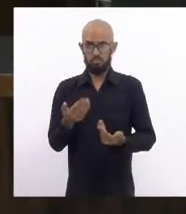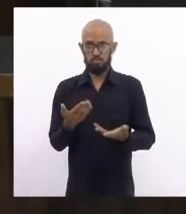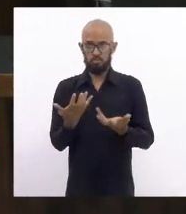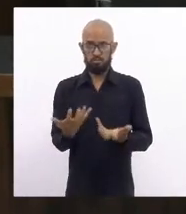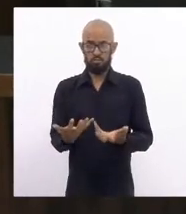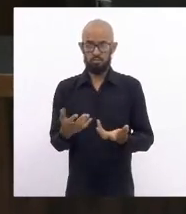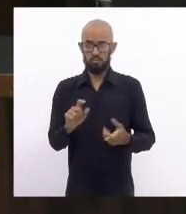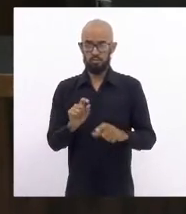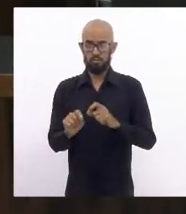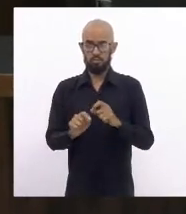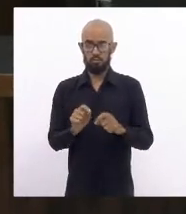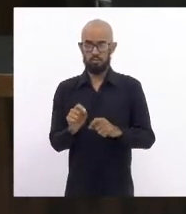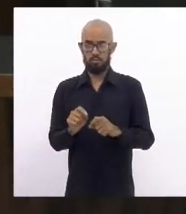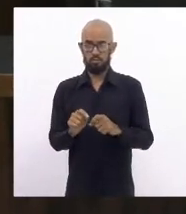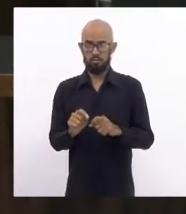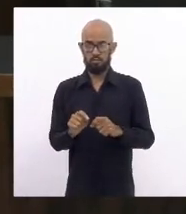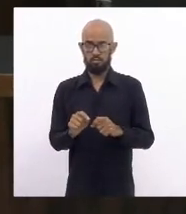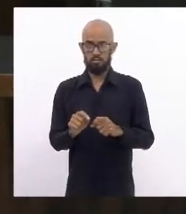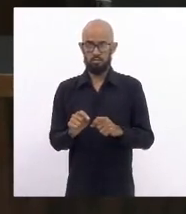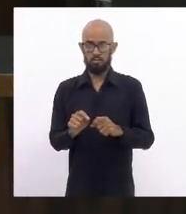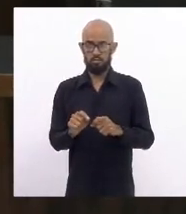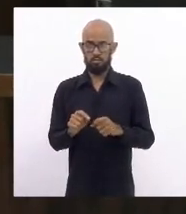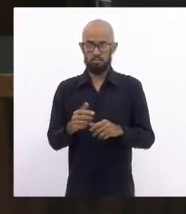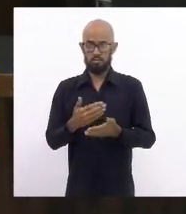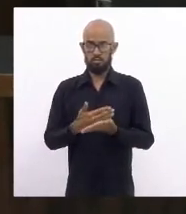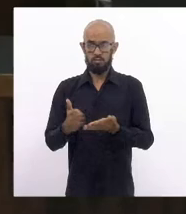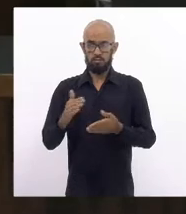queria... vamos abrir a votação.